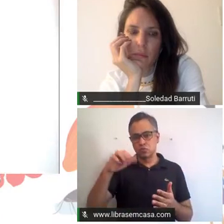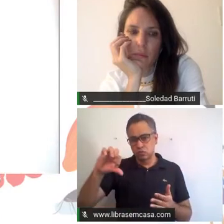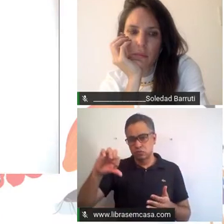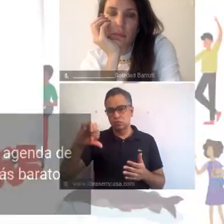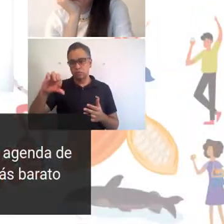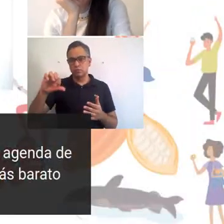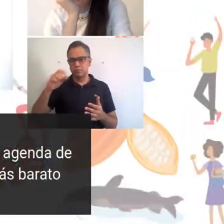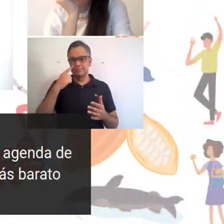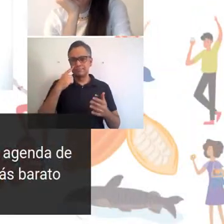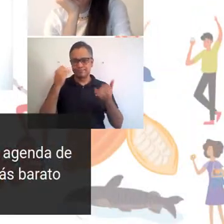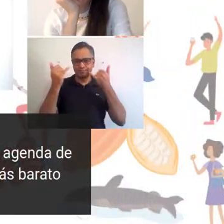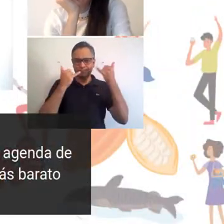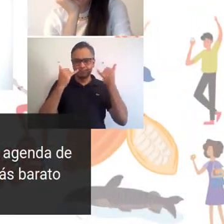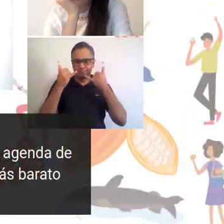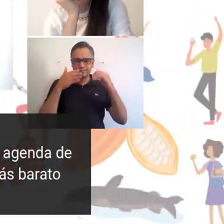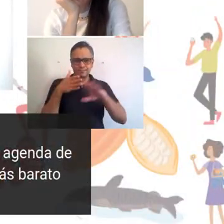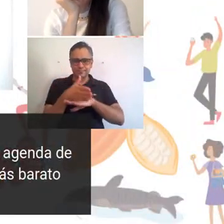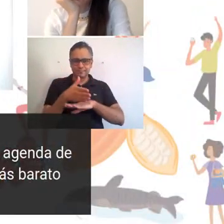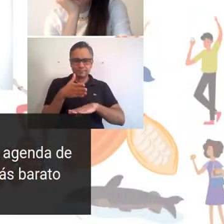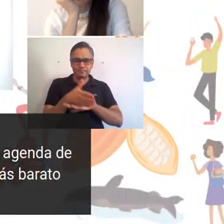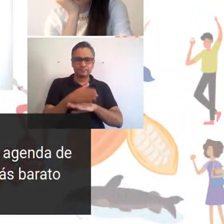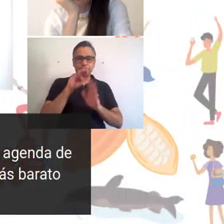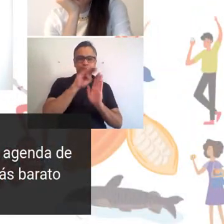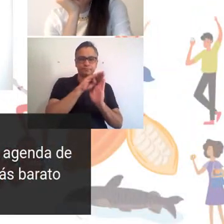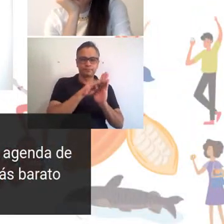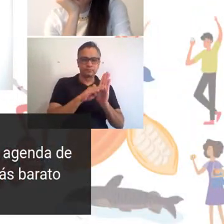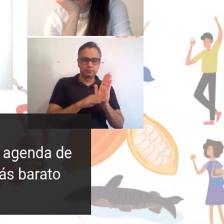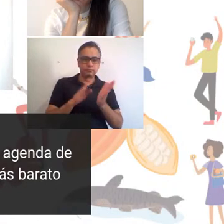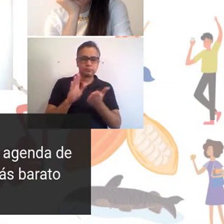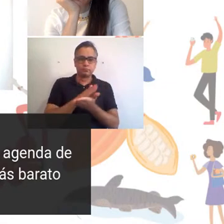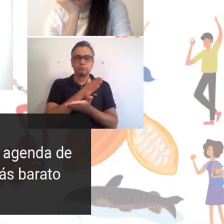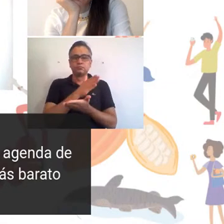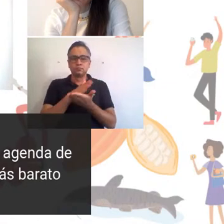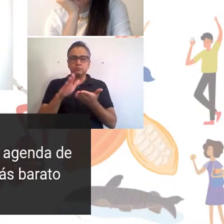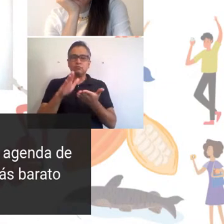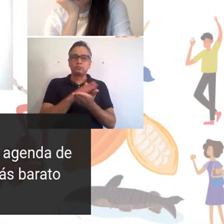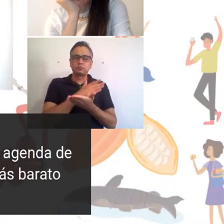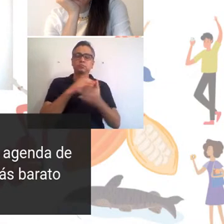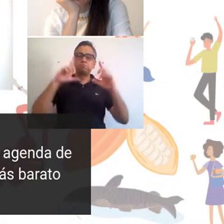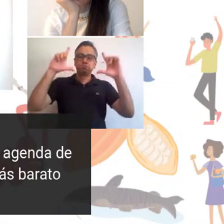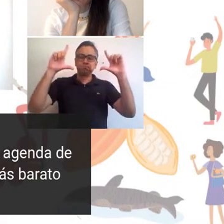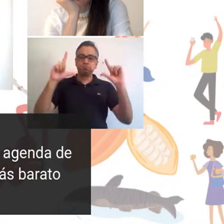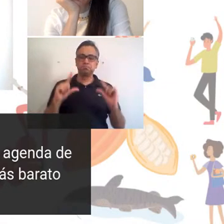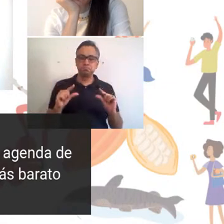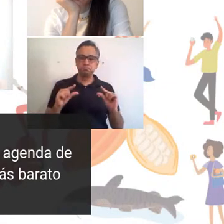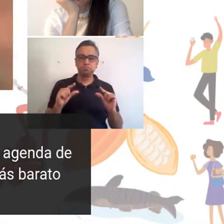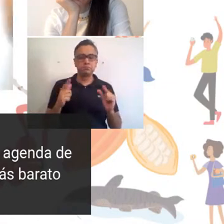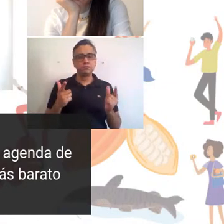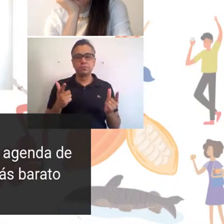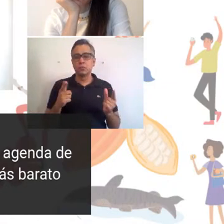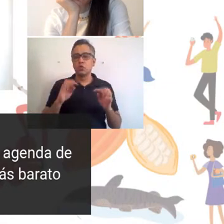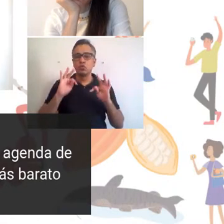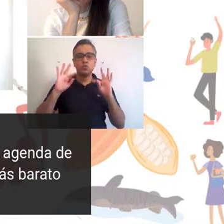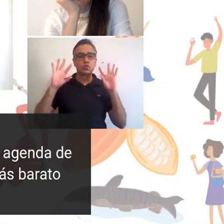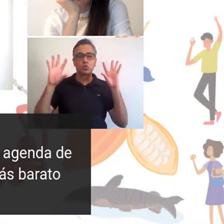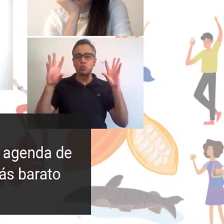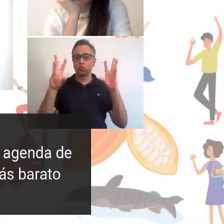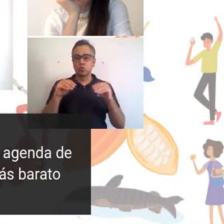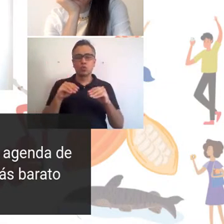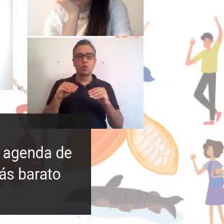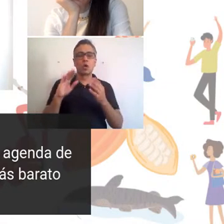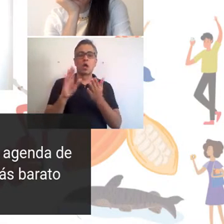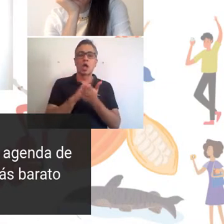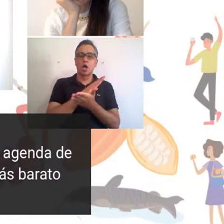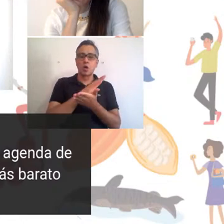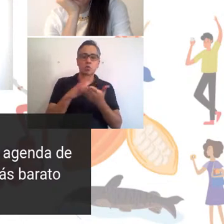tem acesso, os programas, alguns deles tiveram redução praticamente total. Tem programas que teve redução de